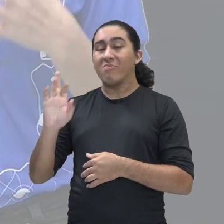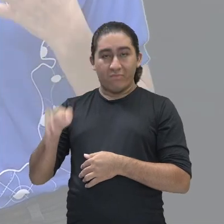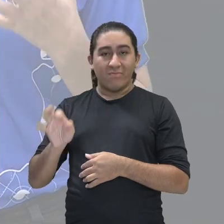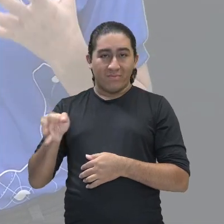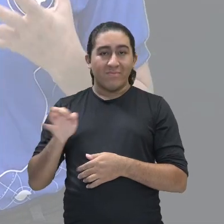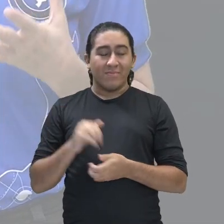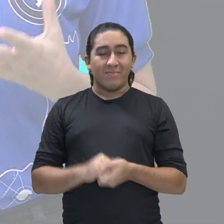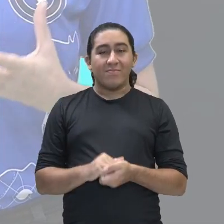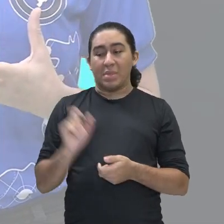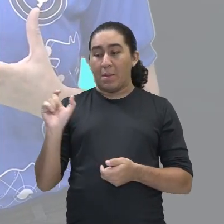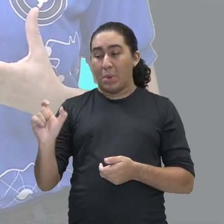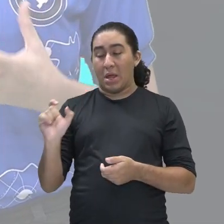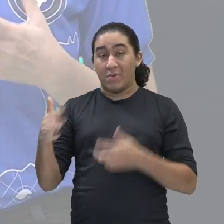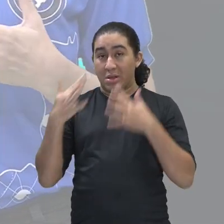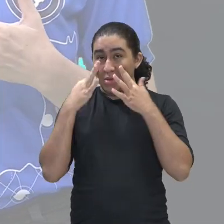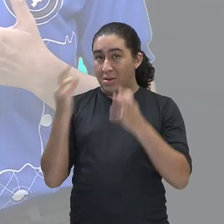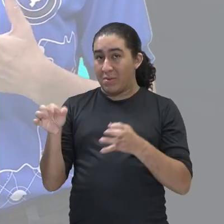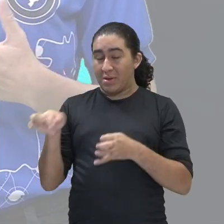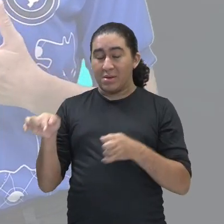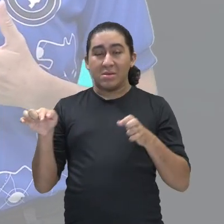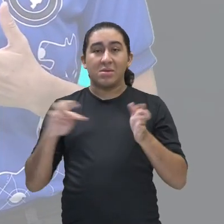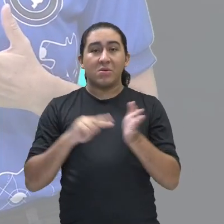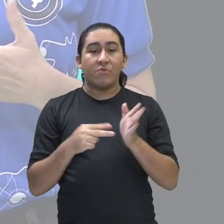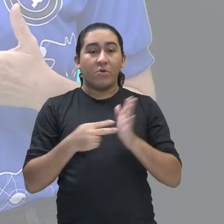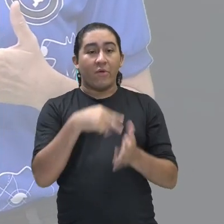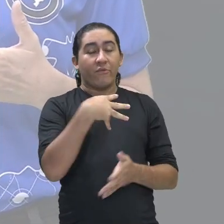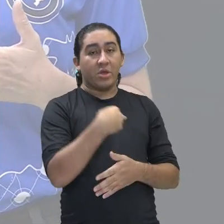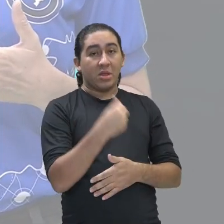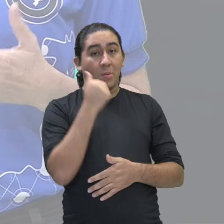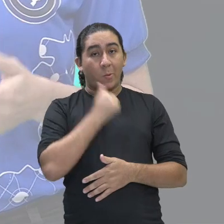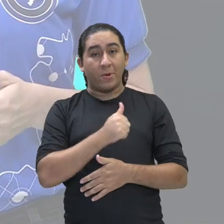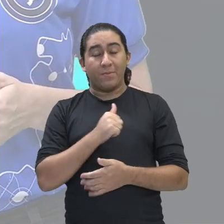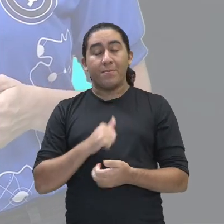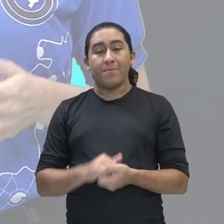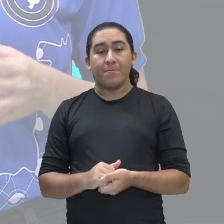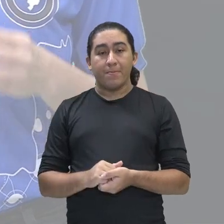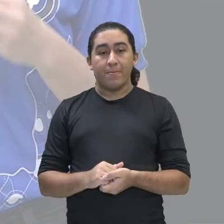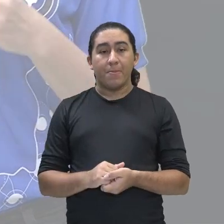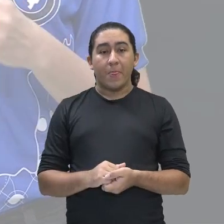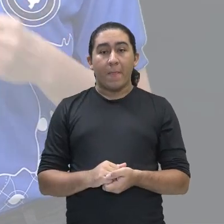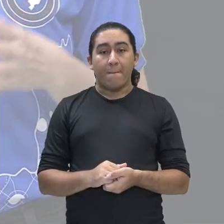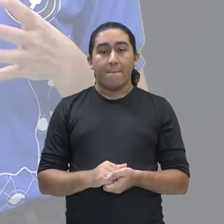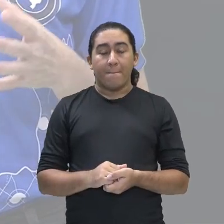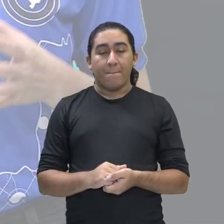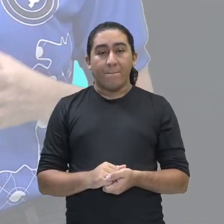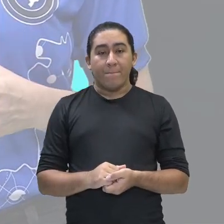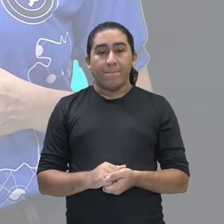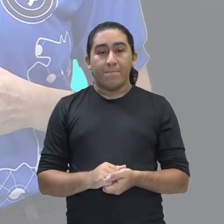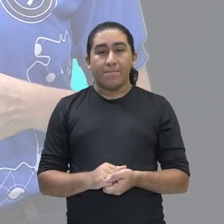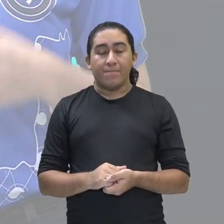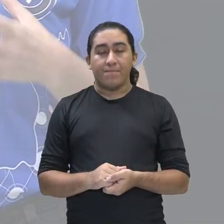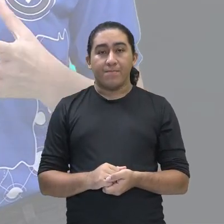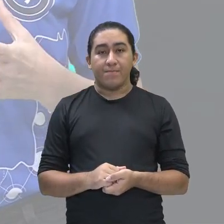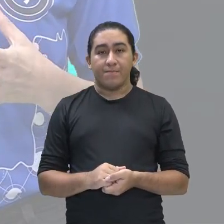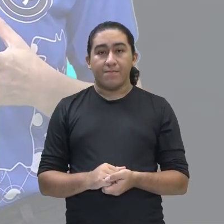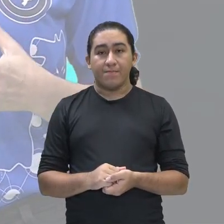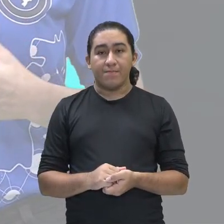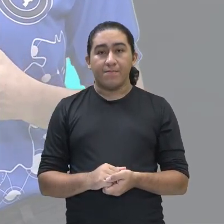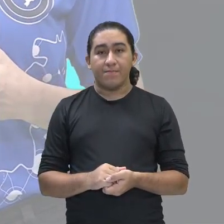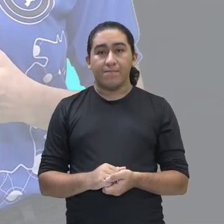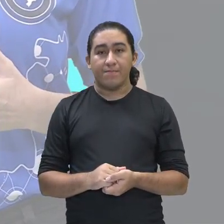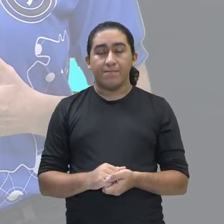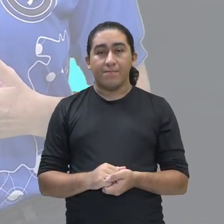Fica daughter, daughter, daughter. Esse T tem um som de R, daughter,